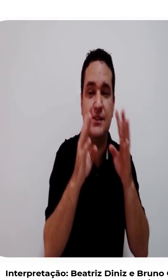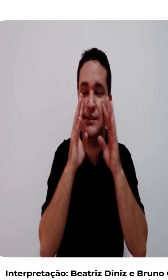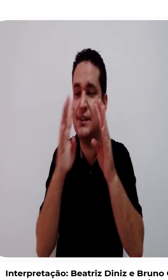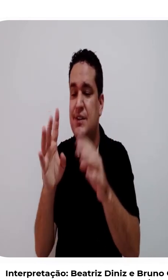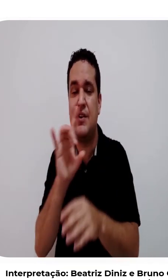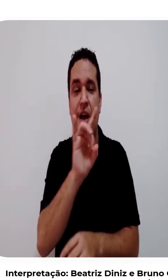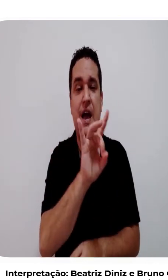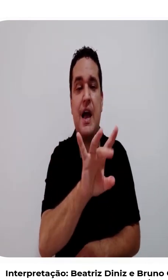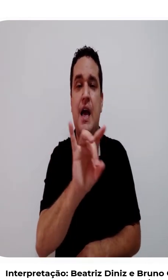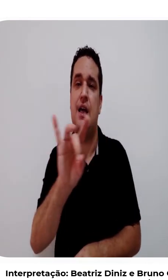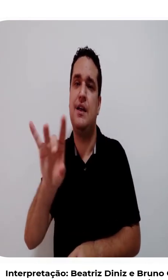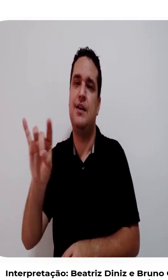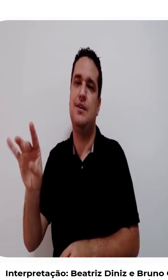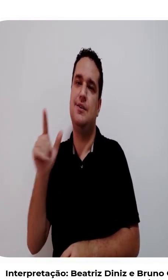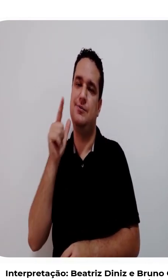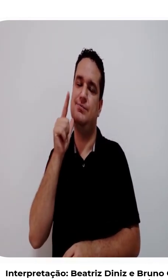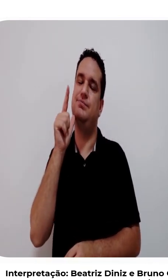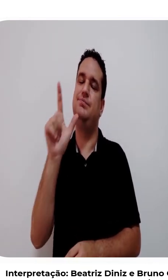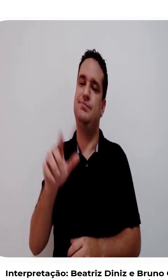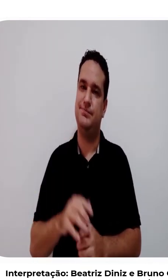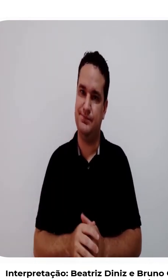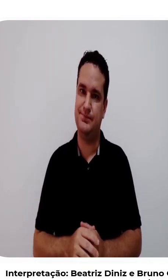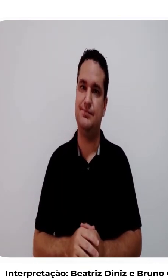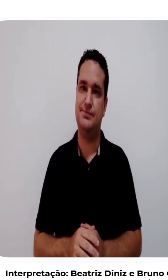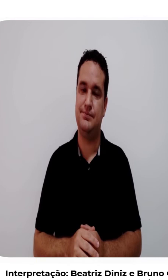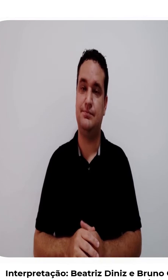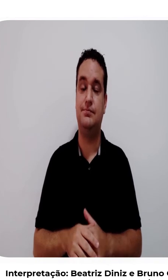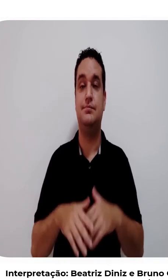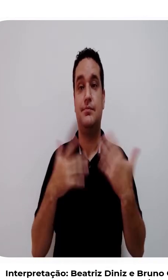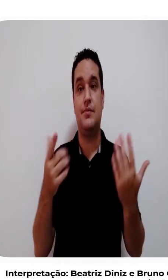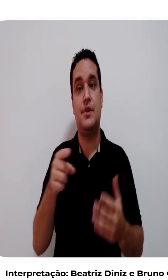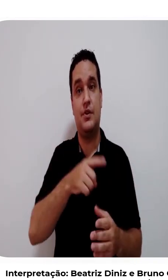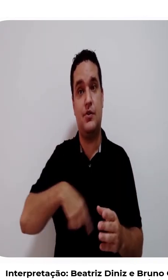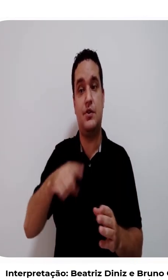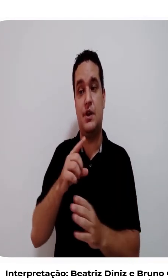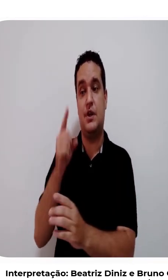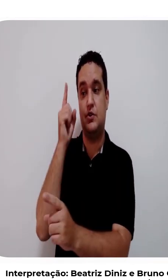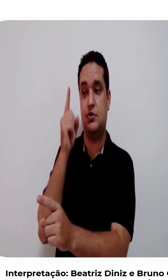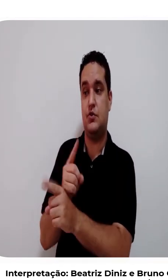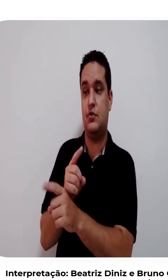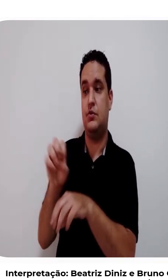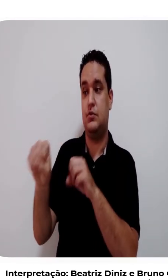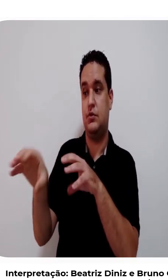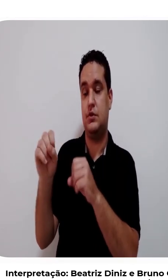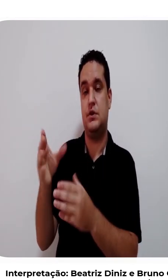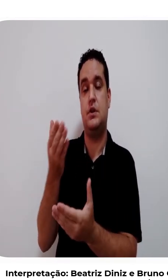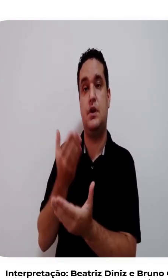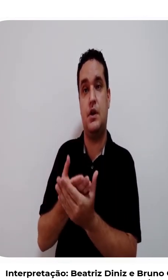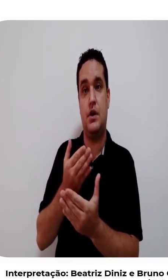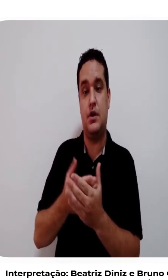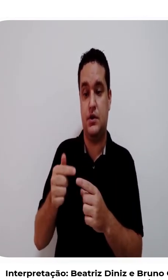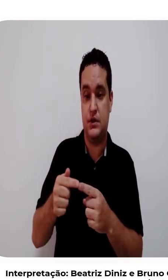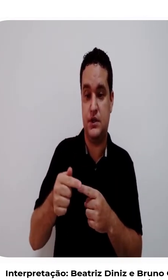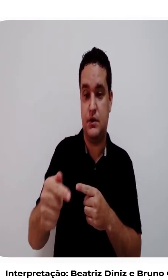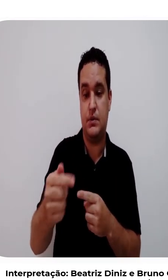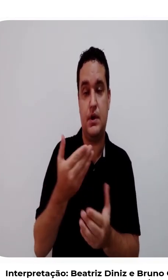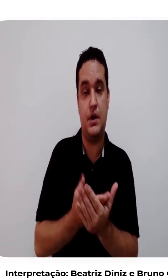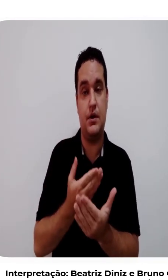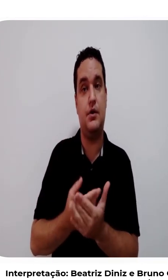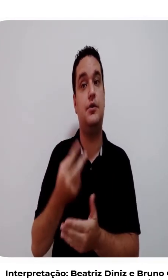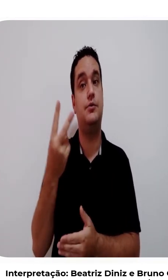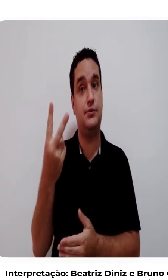criança. Então, além desses encontros online que acontecem 2 vezes por semana, se eu percebo que alguma criança está com